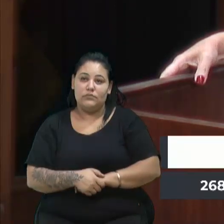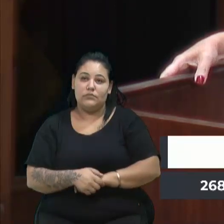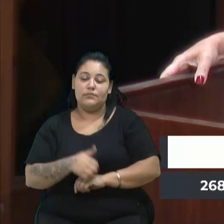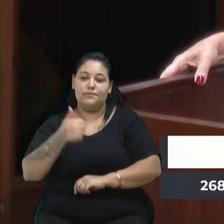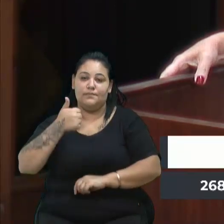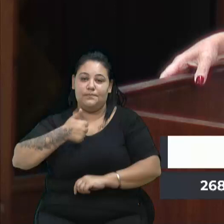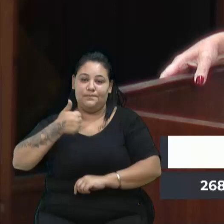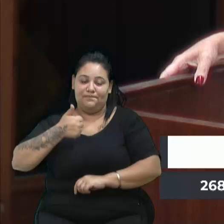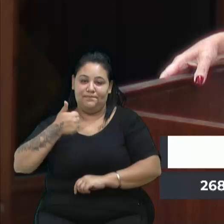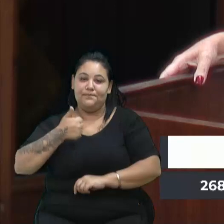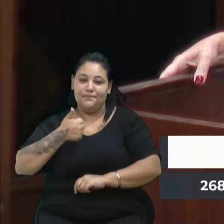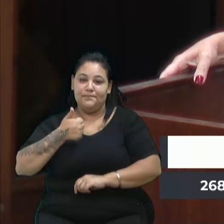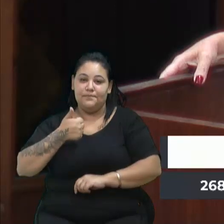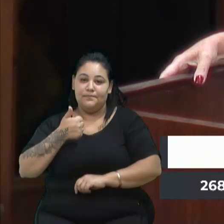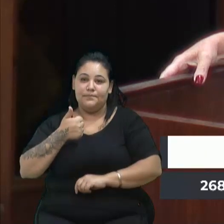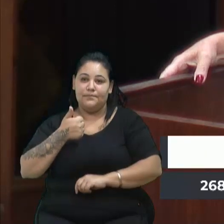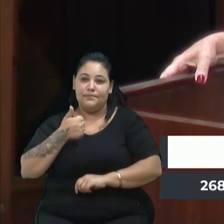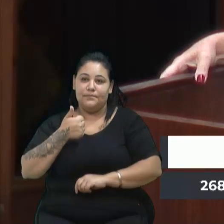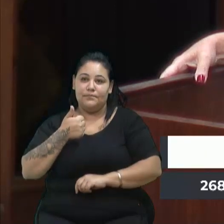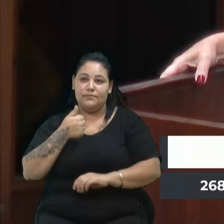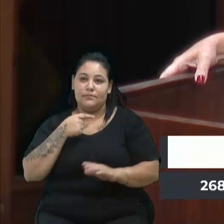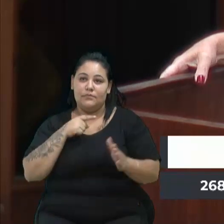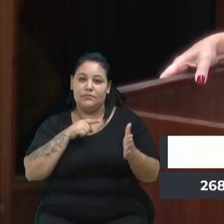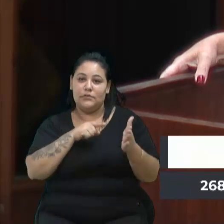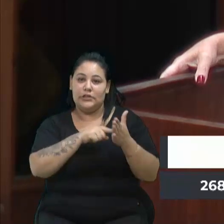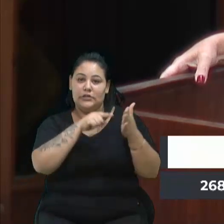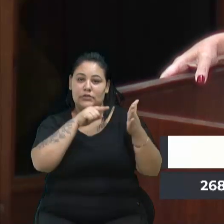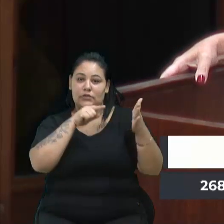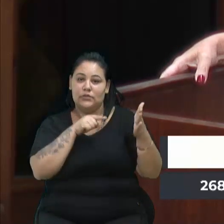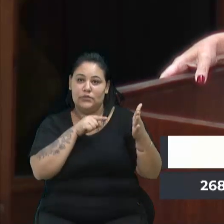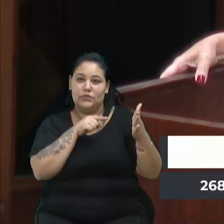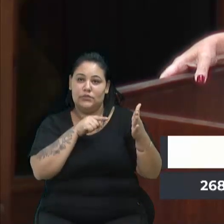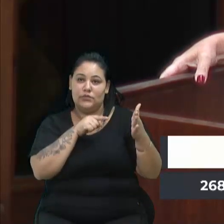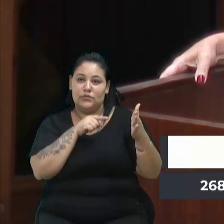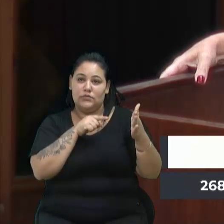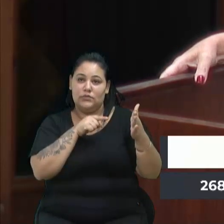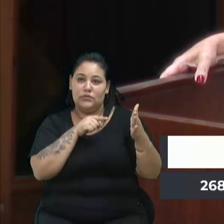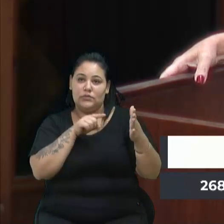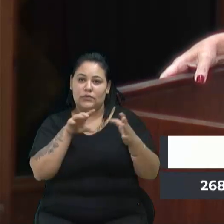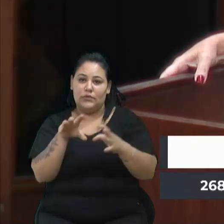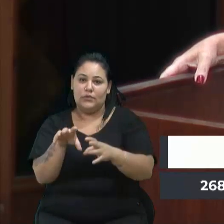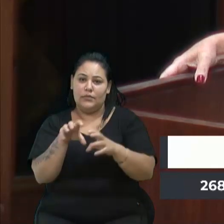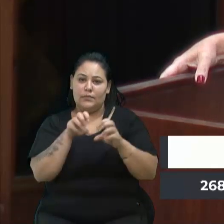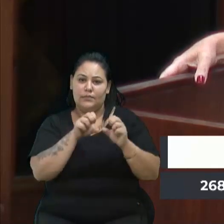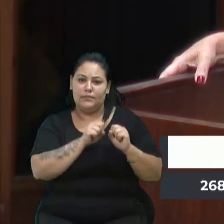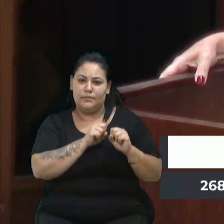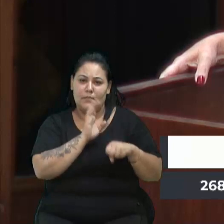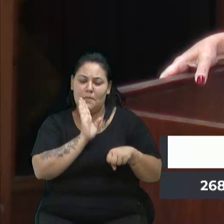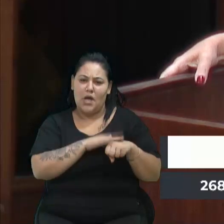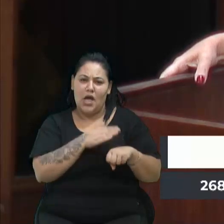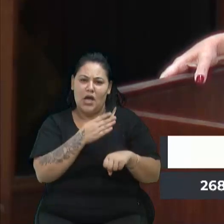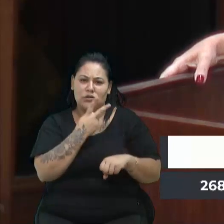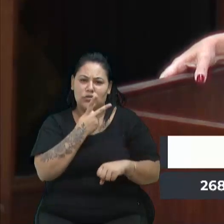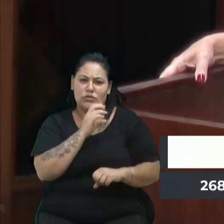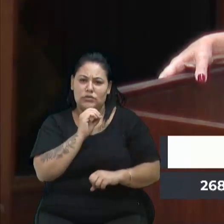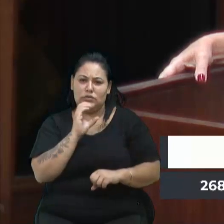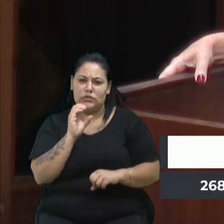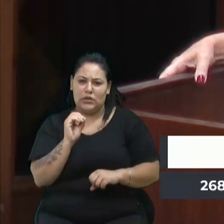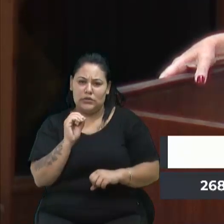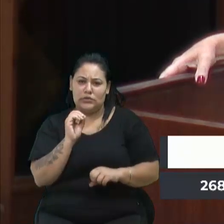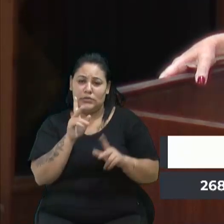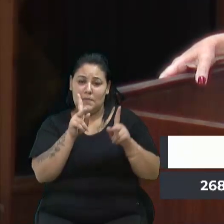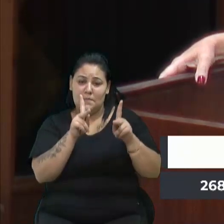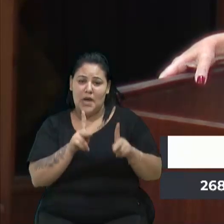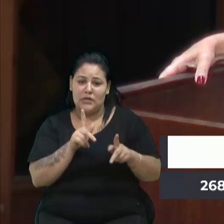Primeiro, uma denúncia e o resgate de mais de 200